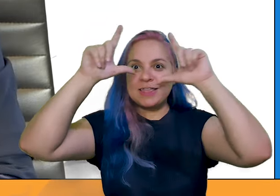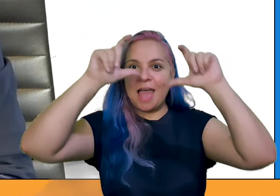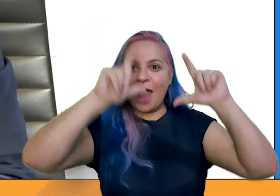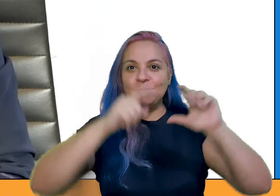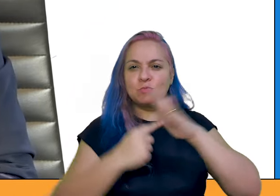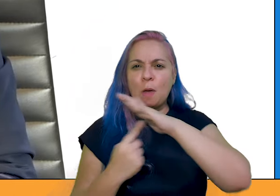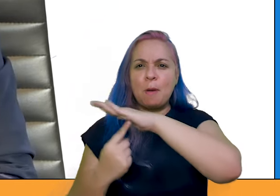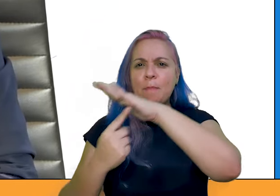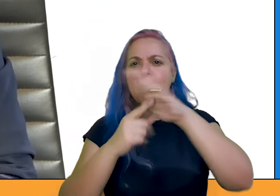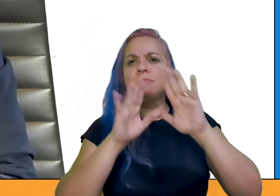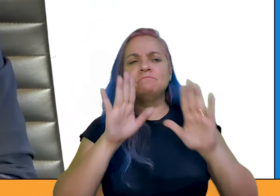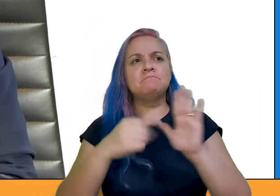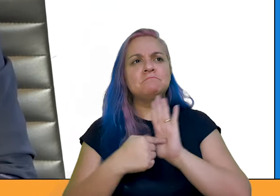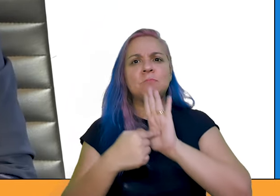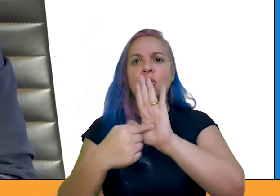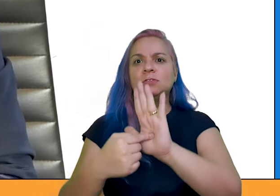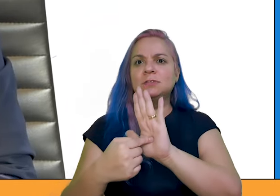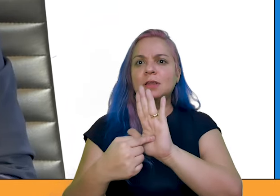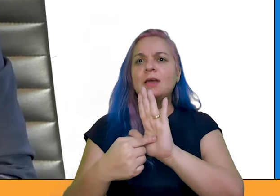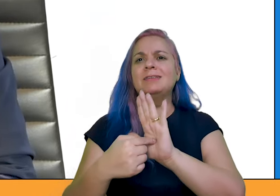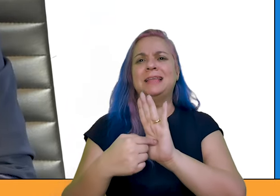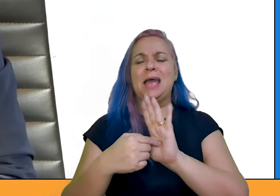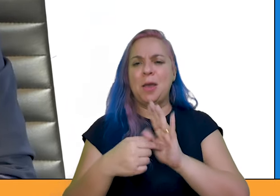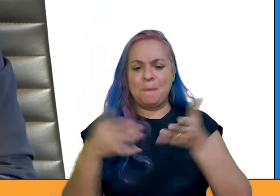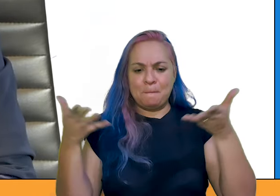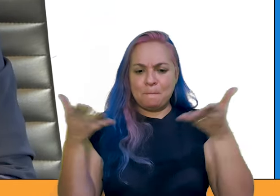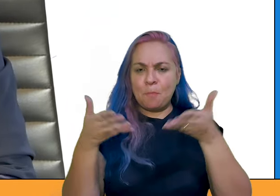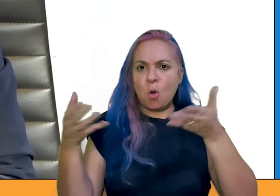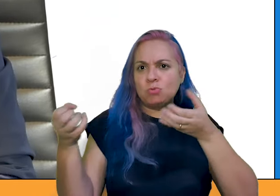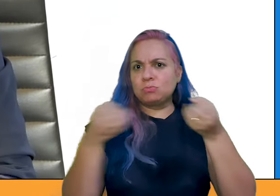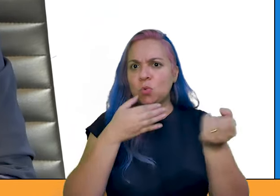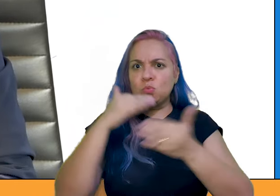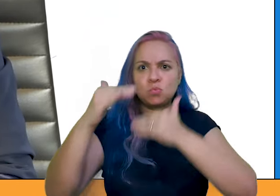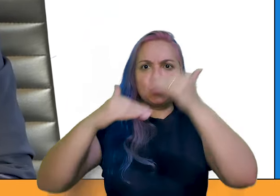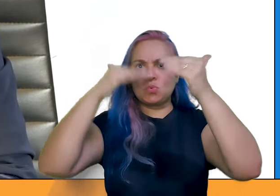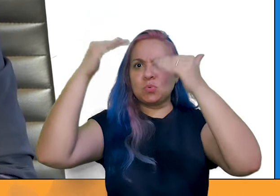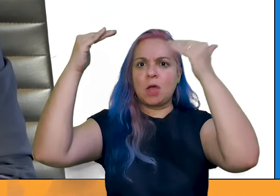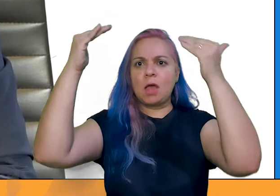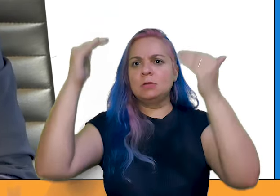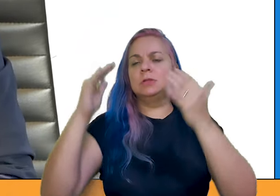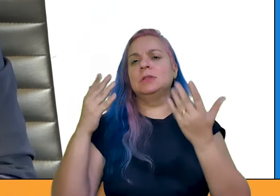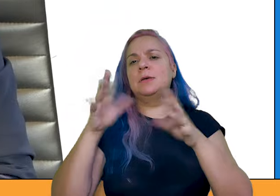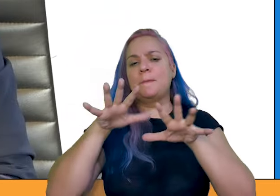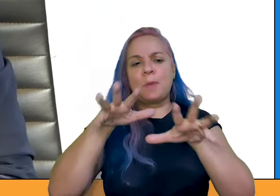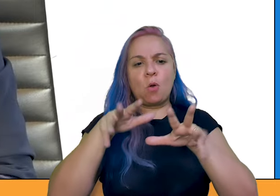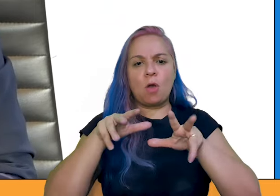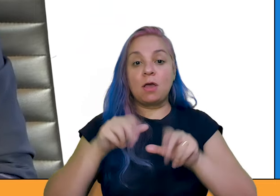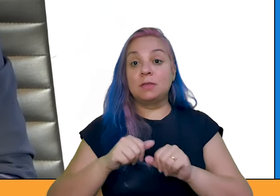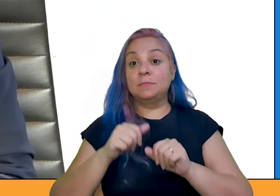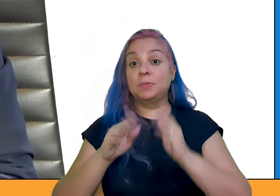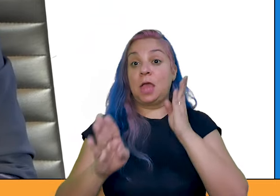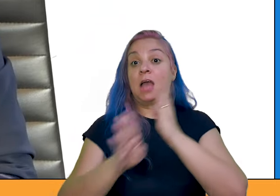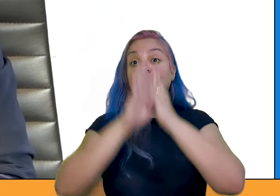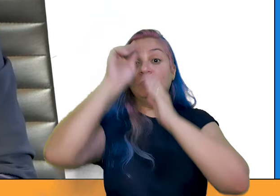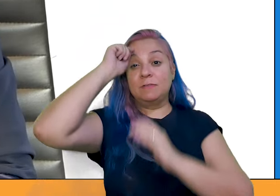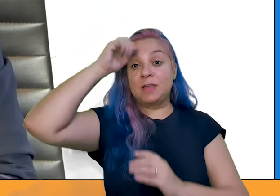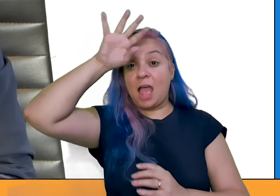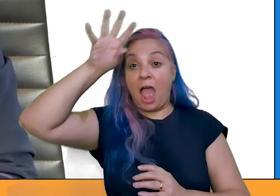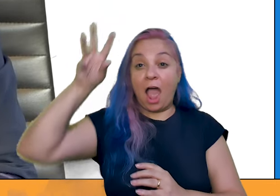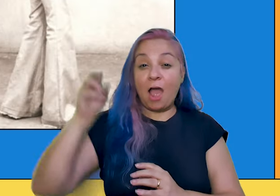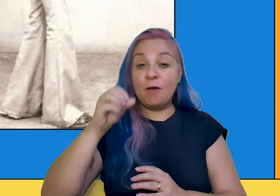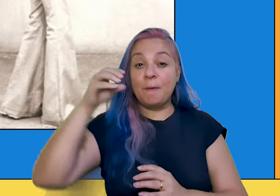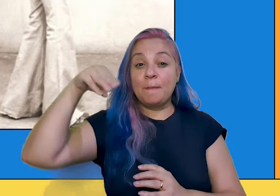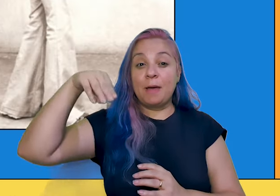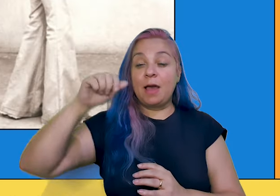de estúdios que vão registrar a efervescência das modernidades africanas em contextos descolonizados. Artistas africanos